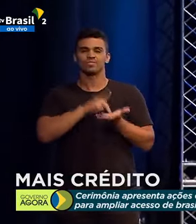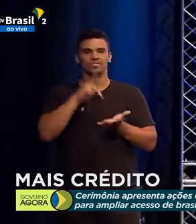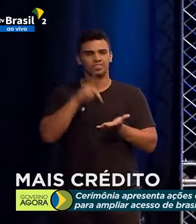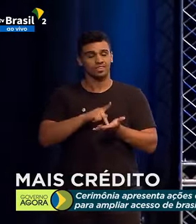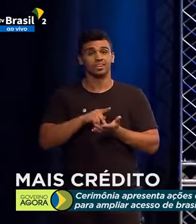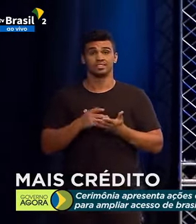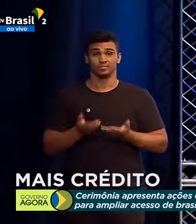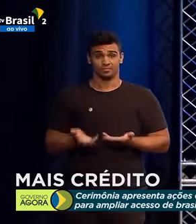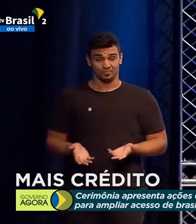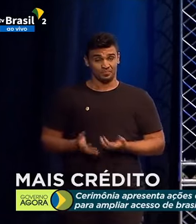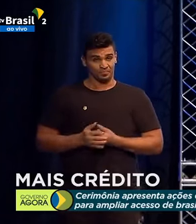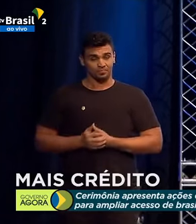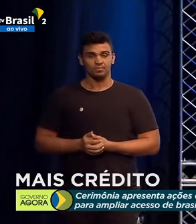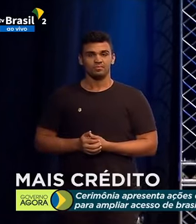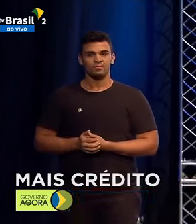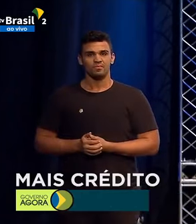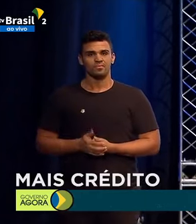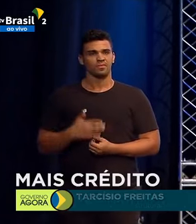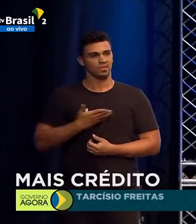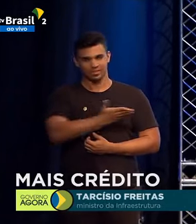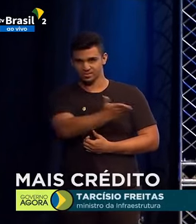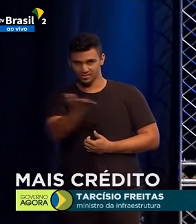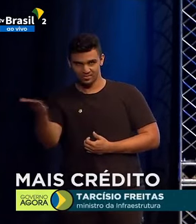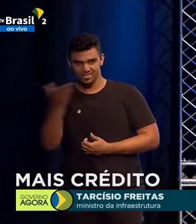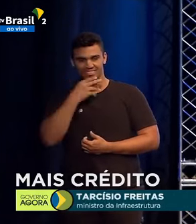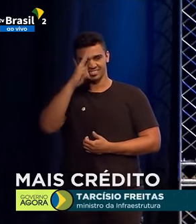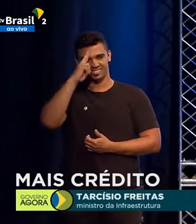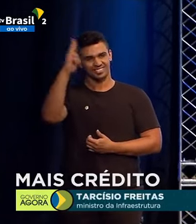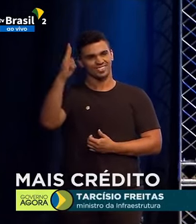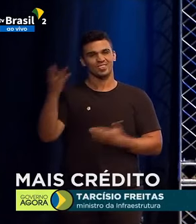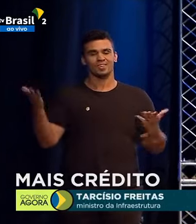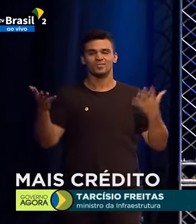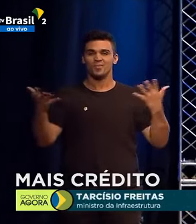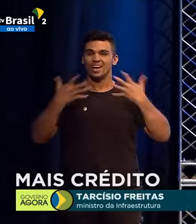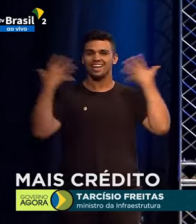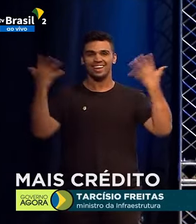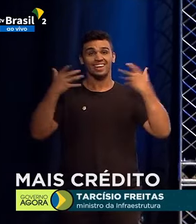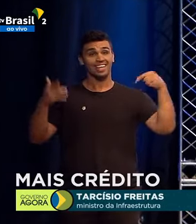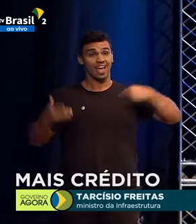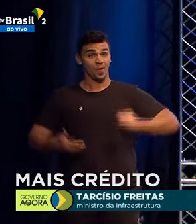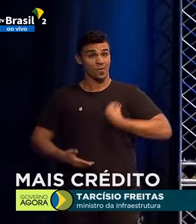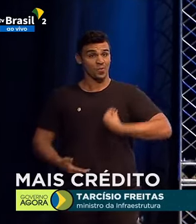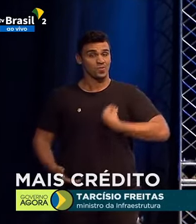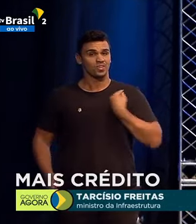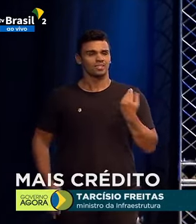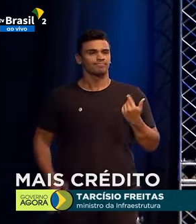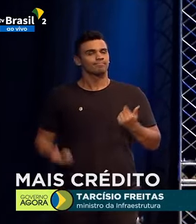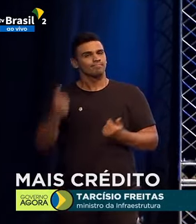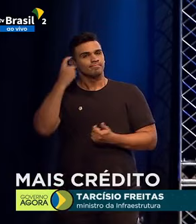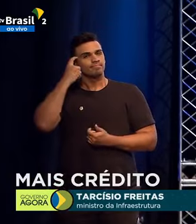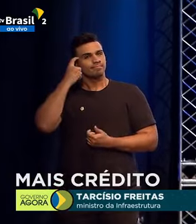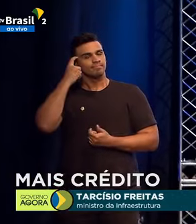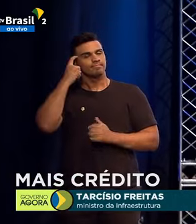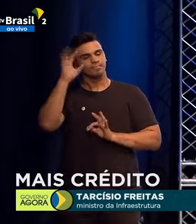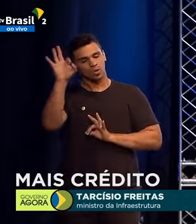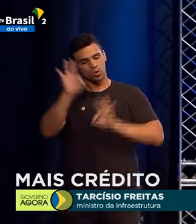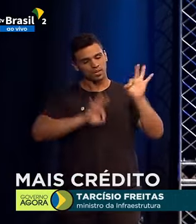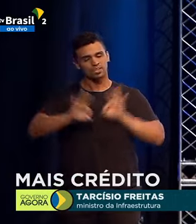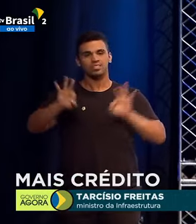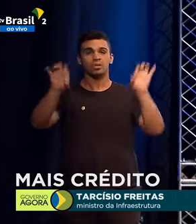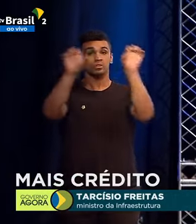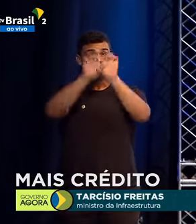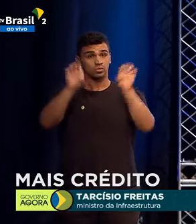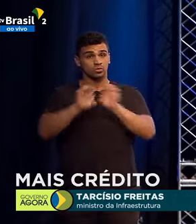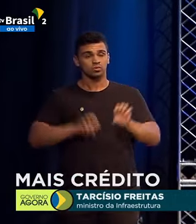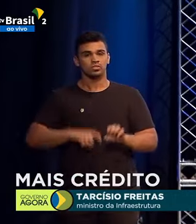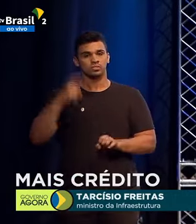Floriano, meus caros senhoras e senhores, é uma alegria estar aqui. Quando a gente pensa em infraestrutura, né, a gente pensa sempre